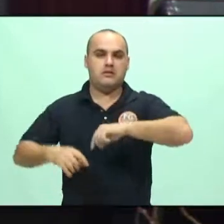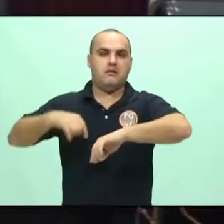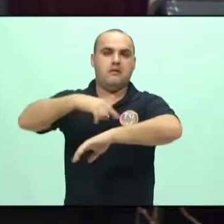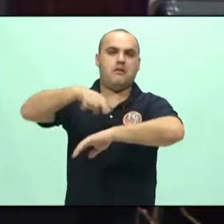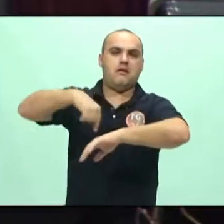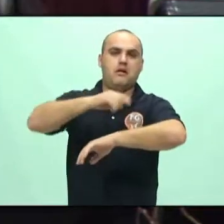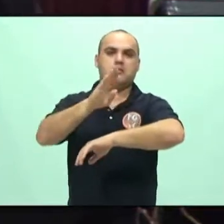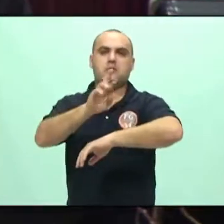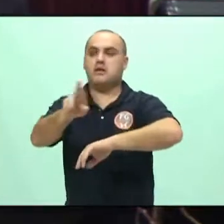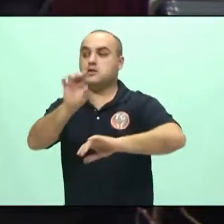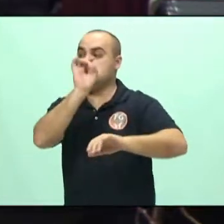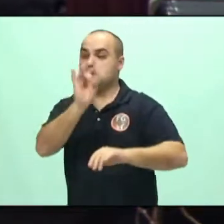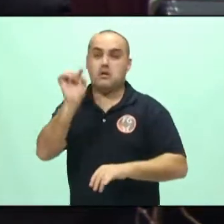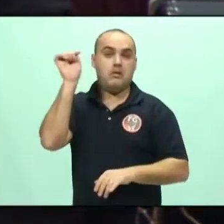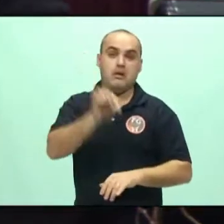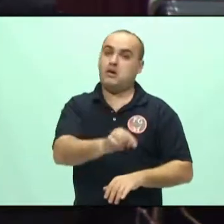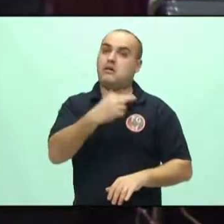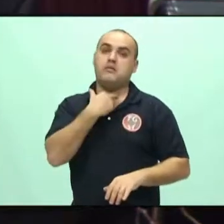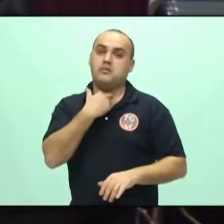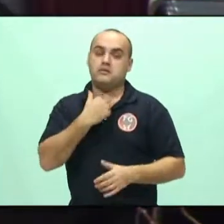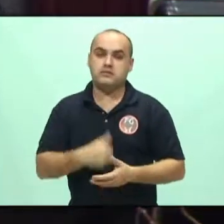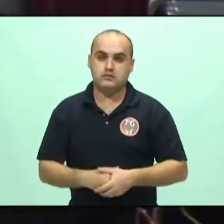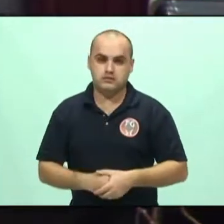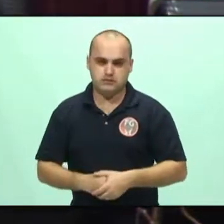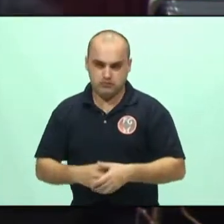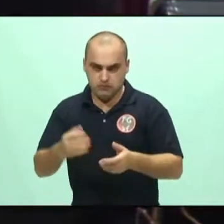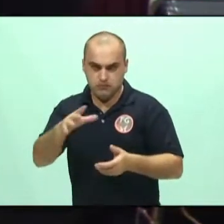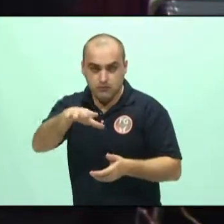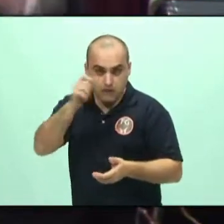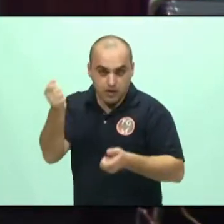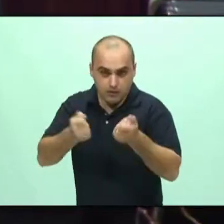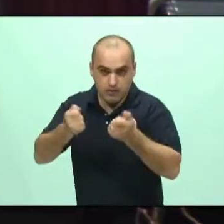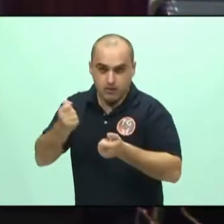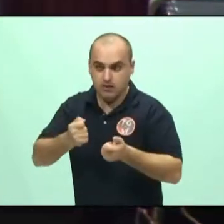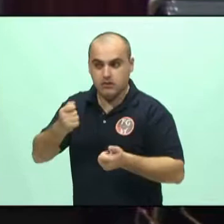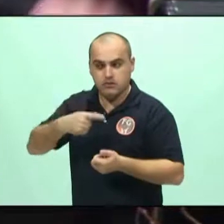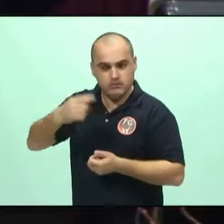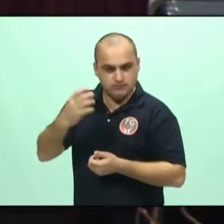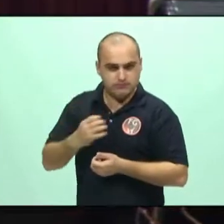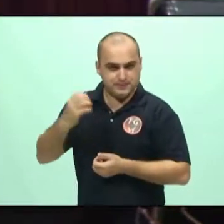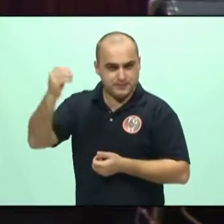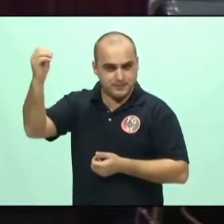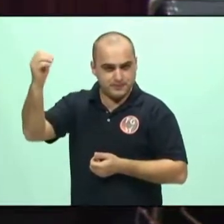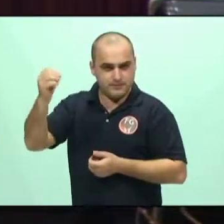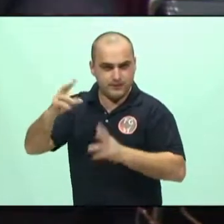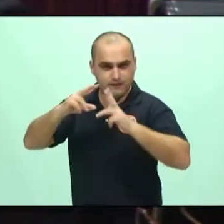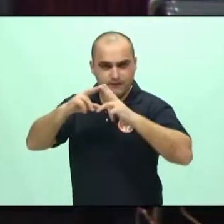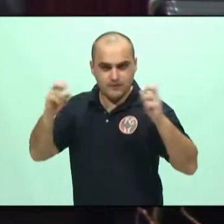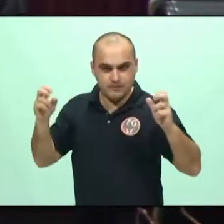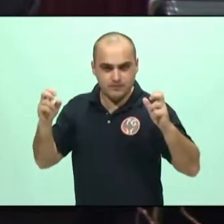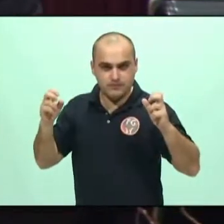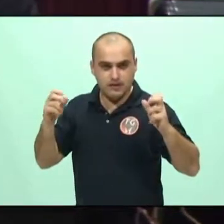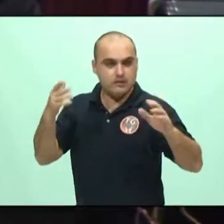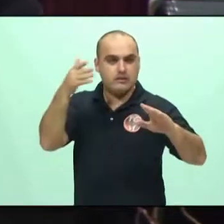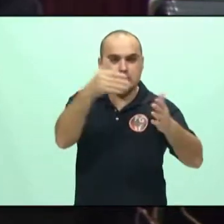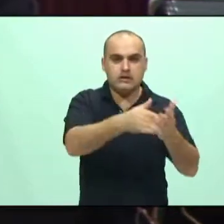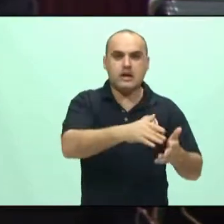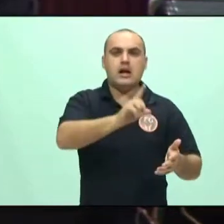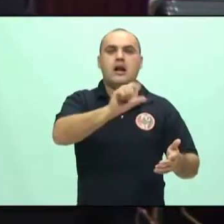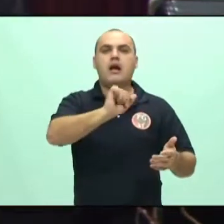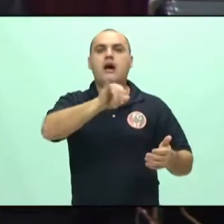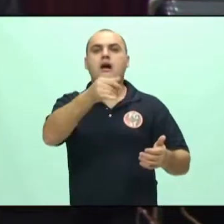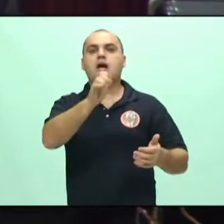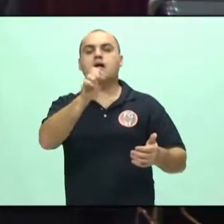que não pode só aqui que não pode pega o carro de vocês e dá uma dá uma viajadinha entra ali em Florianópolis sentido a Lages vê quantas